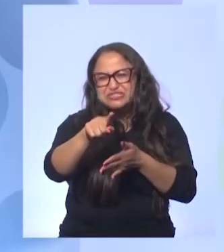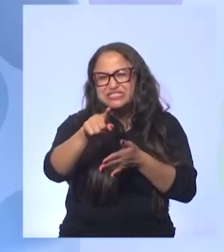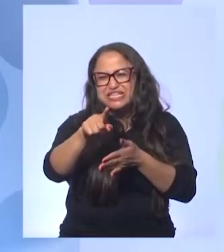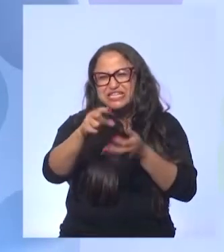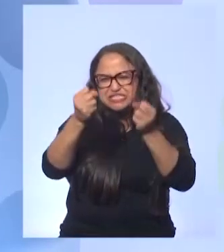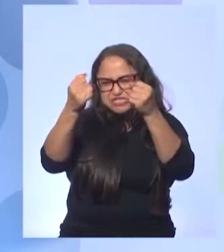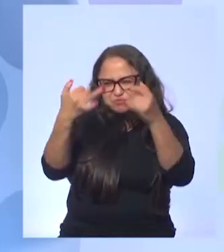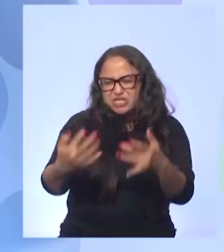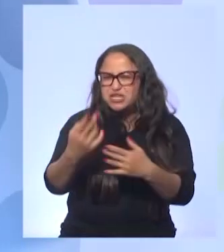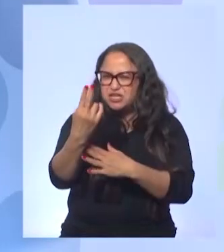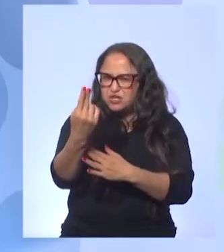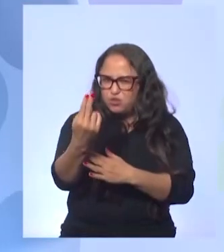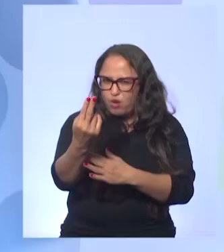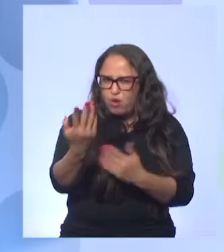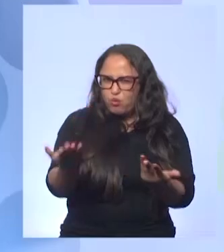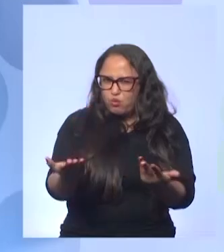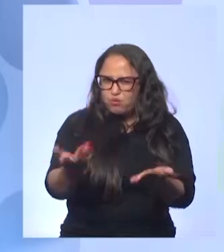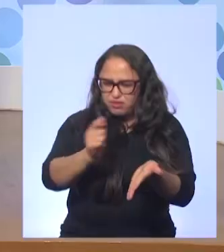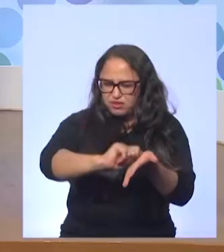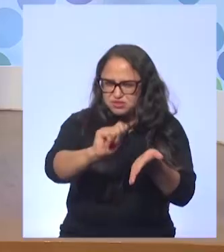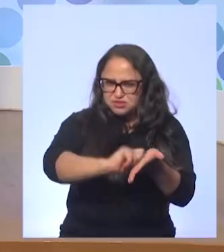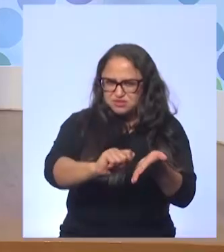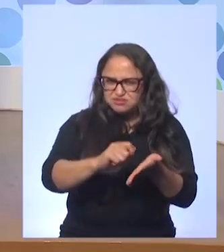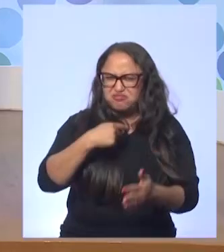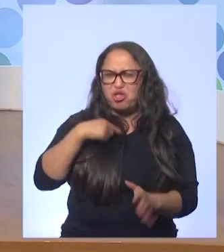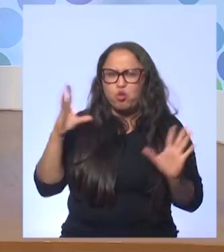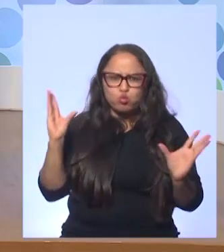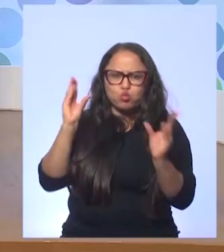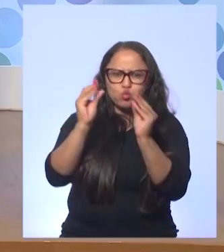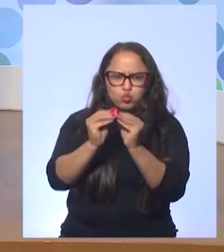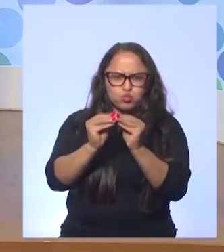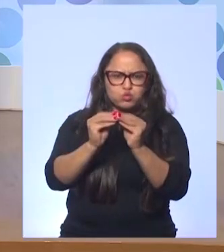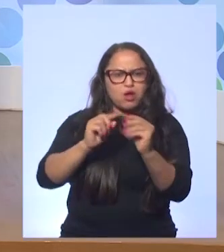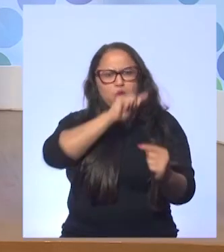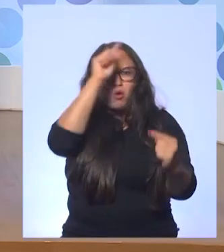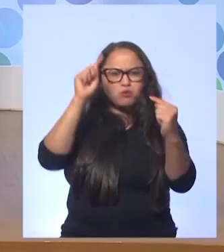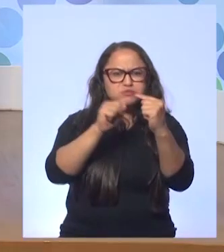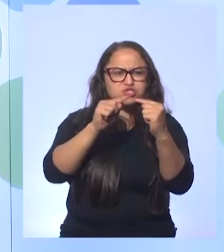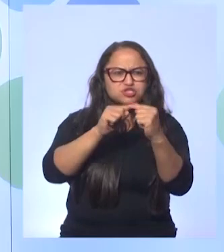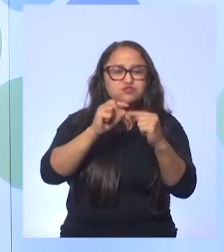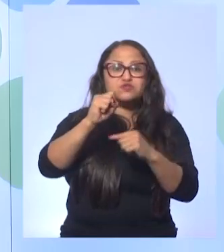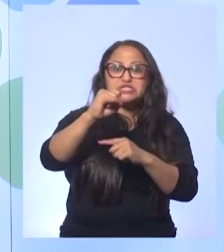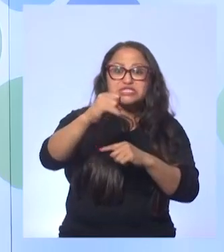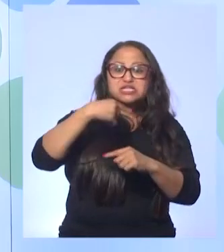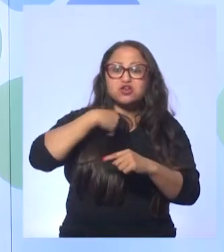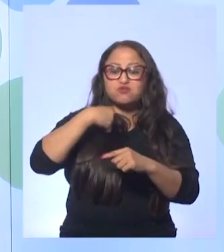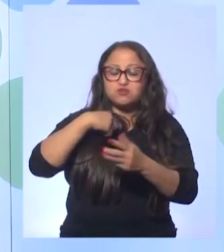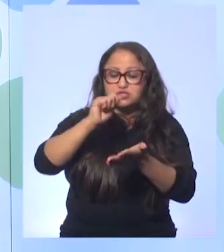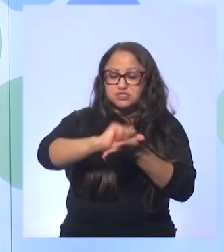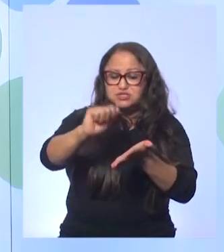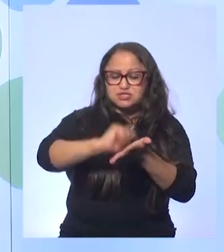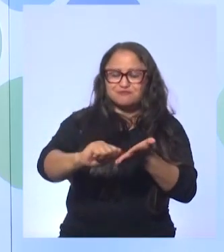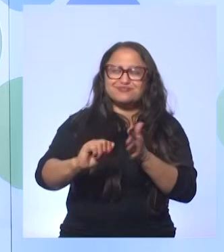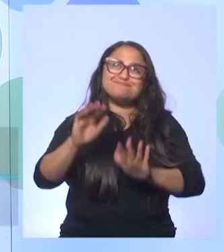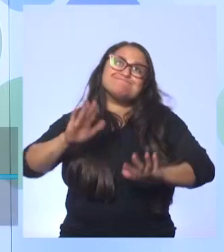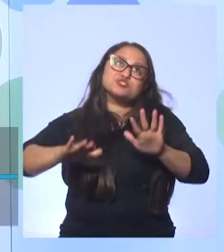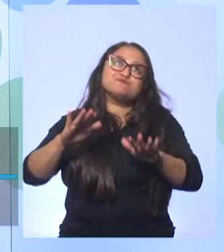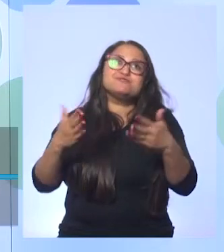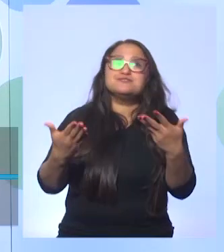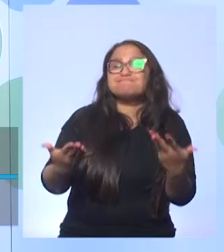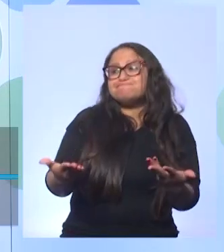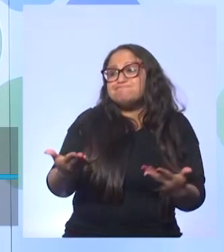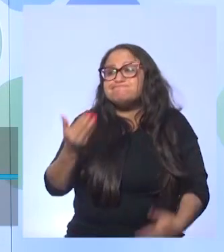mesma forma, escreveria da mesma forma que você falou? Eu fui muito sucinto, não fui bem objetivo. Se eu fosse escrever para o papel, talvez